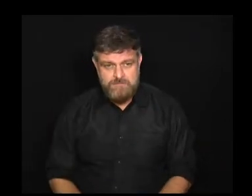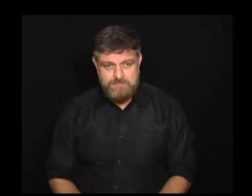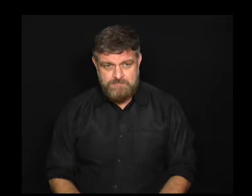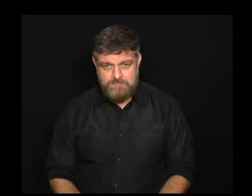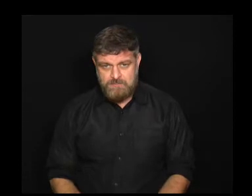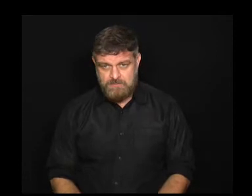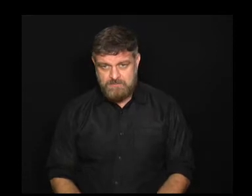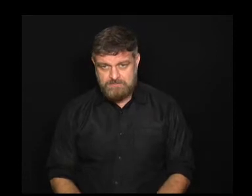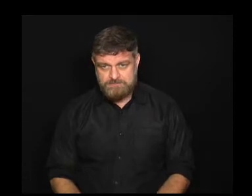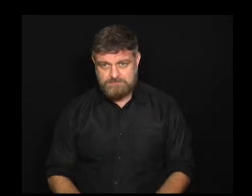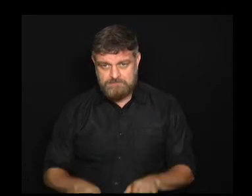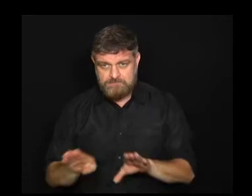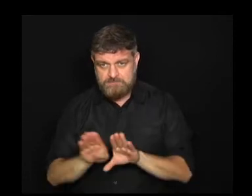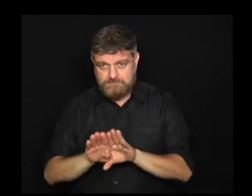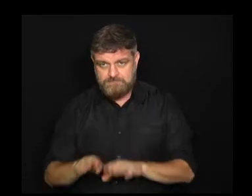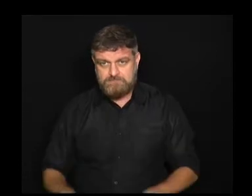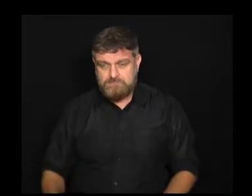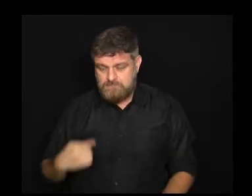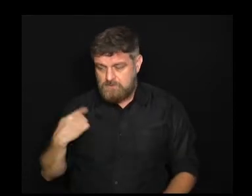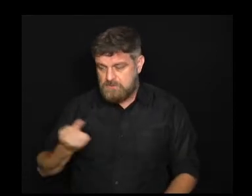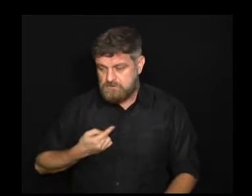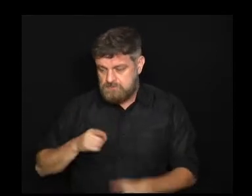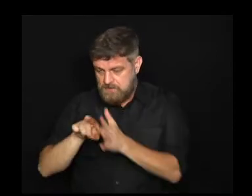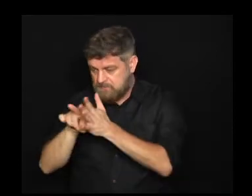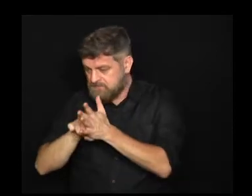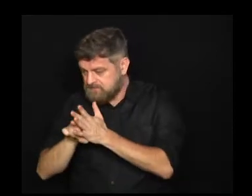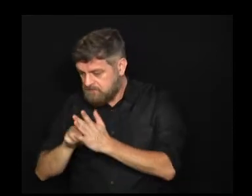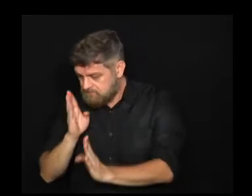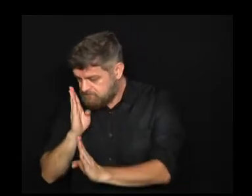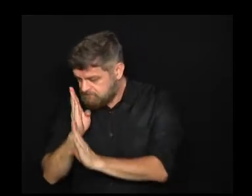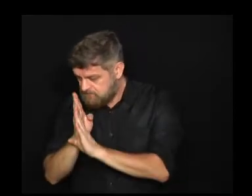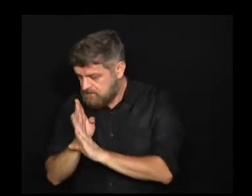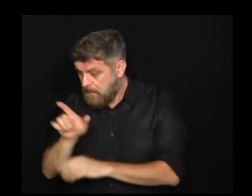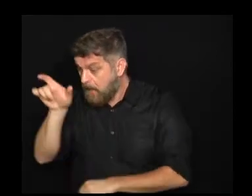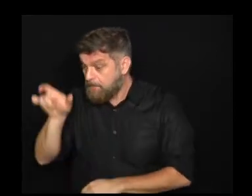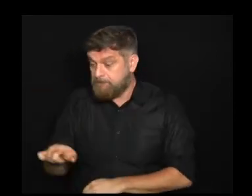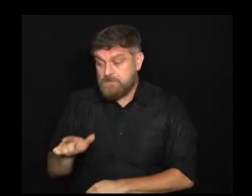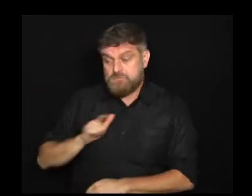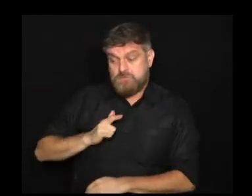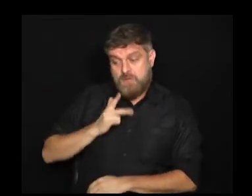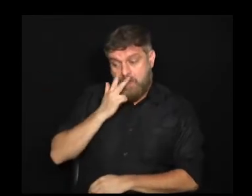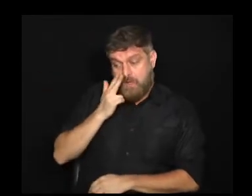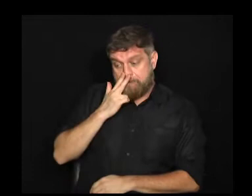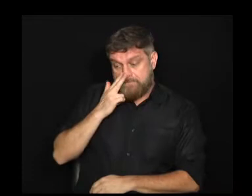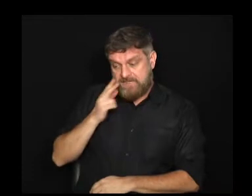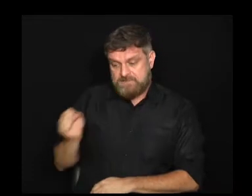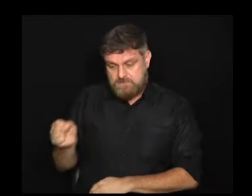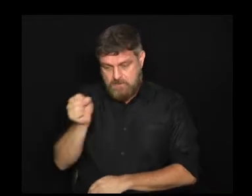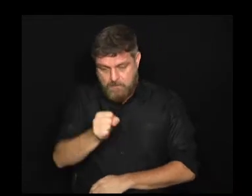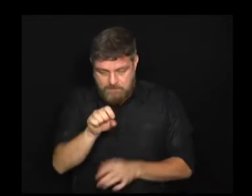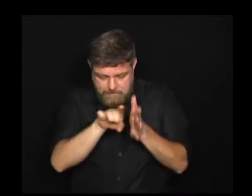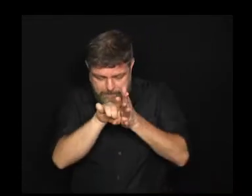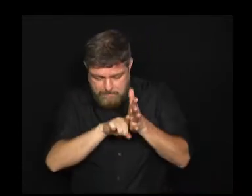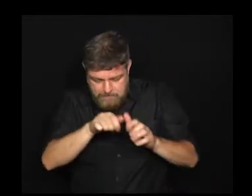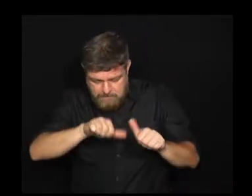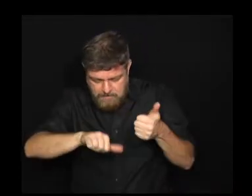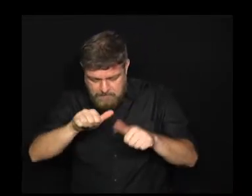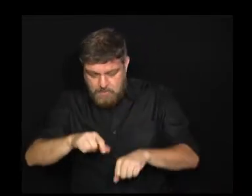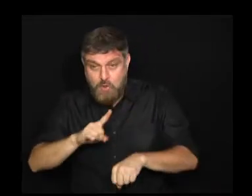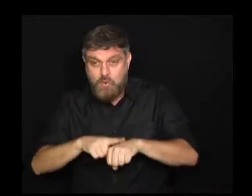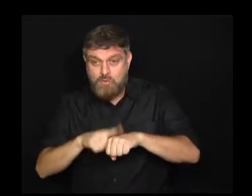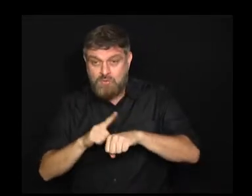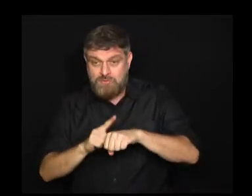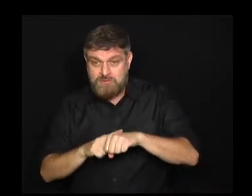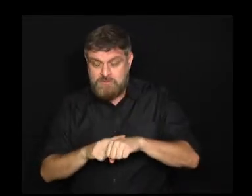e através do contato a gente vai confirmar ou não se aquele caso vai ser investigado, tá certo? O período de incubação médio em